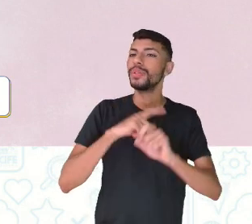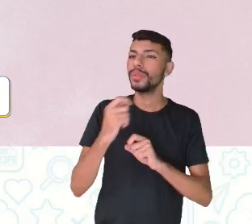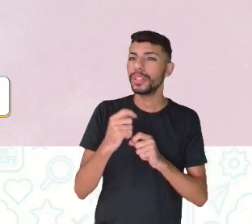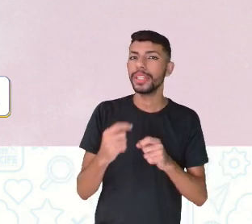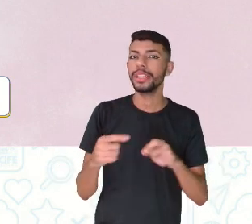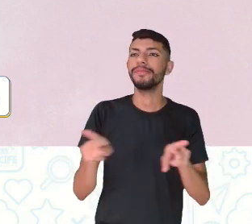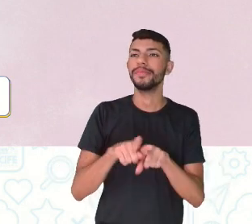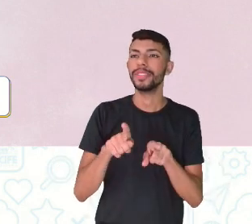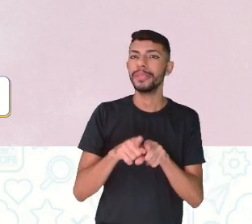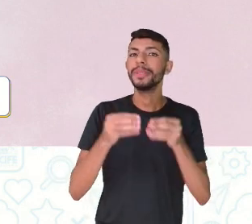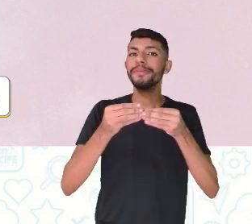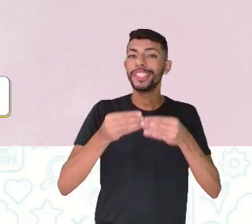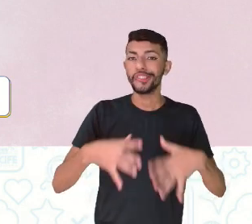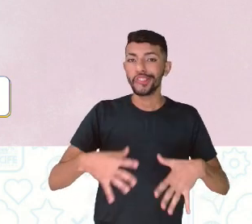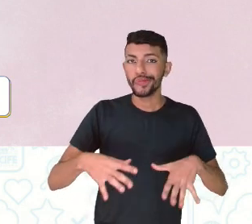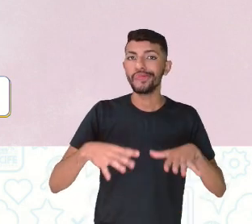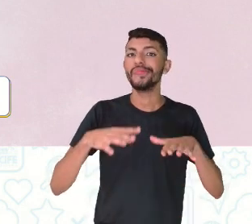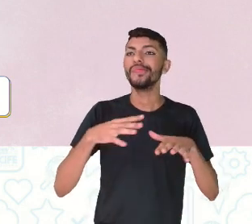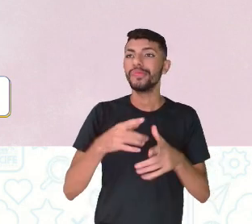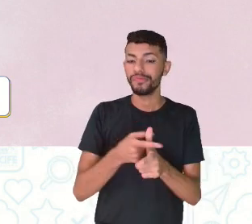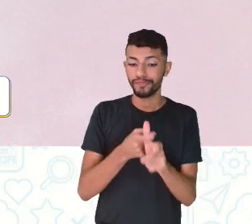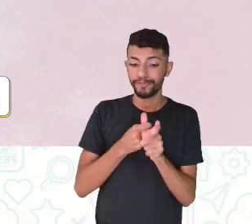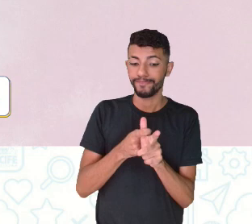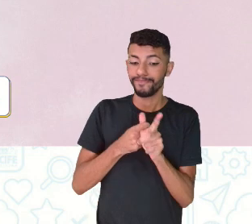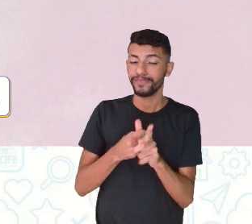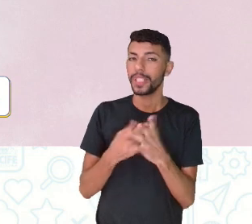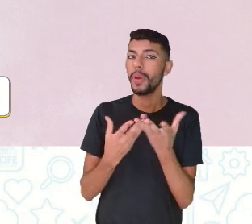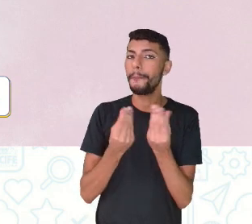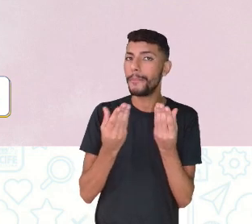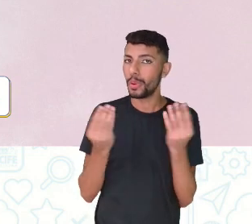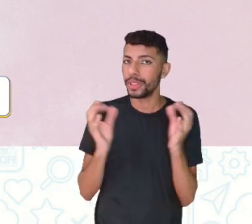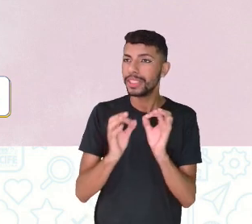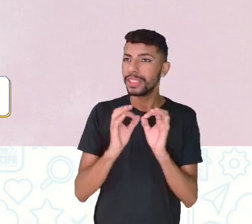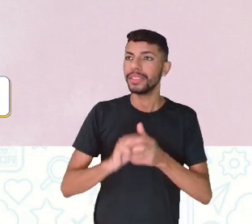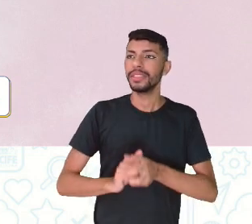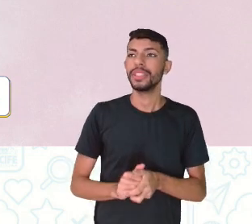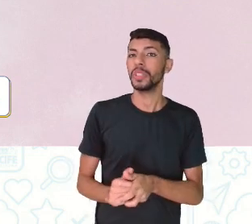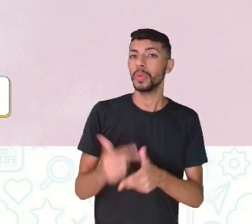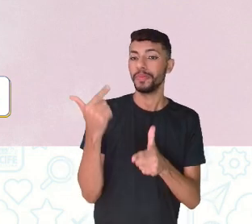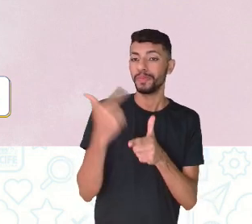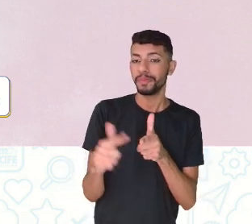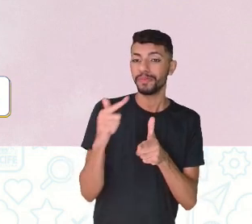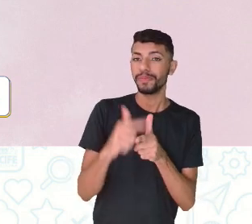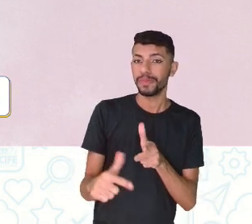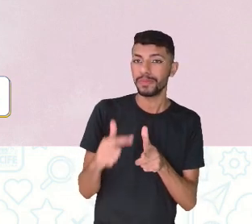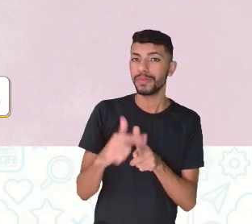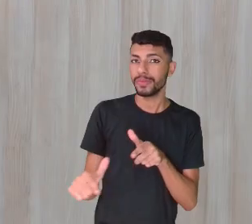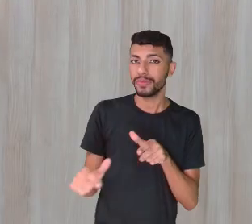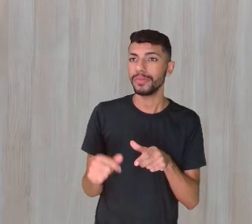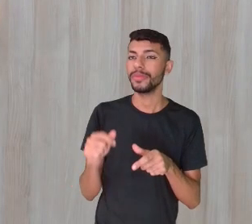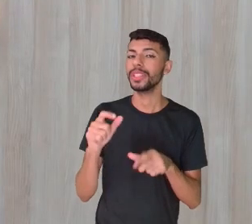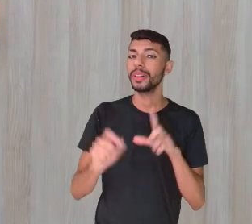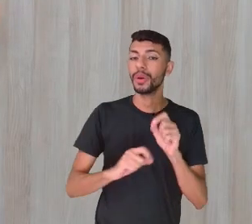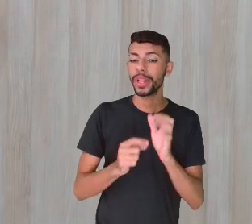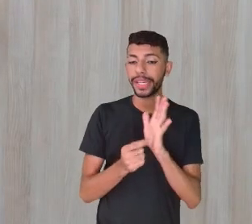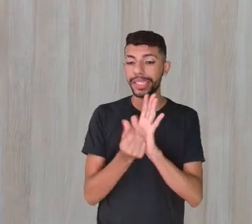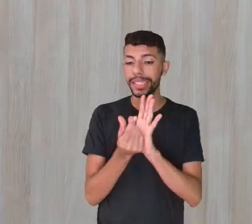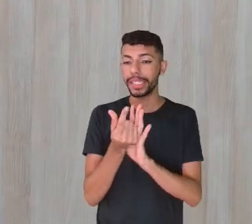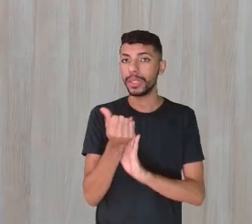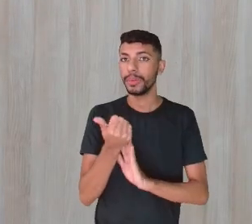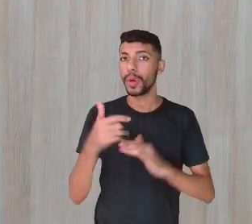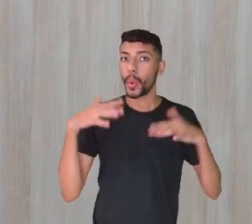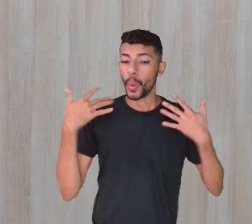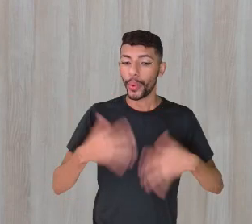bastante endividada, né? Ela sai ali numa crise econômica danada.